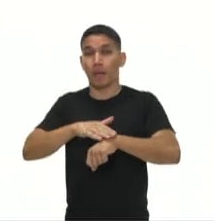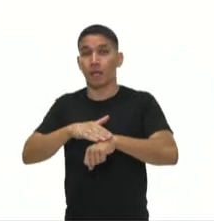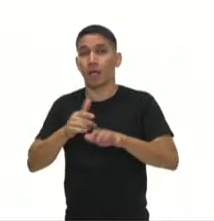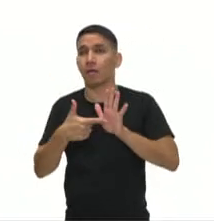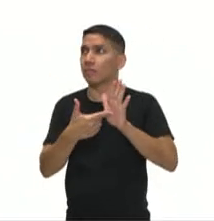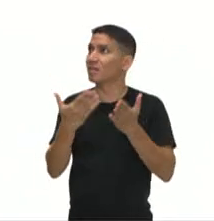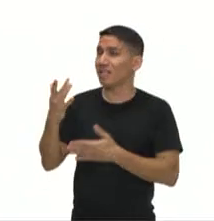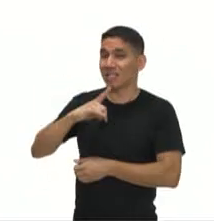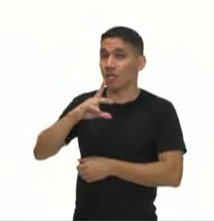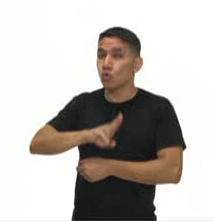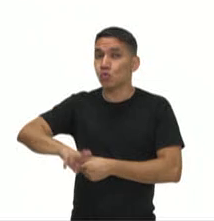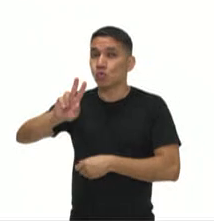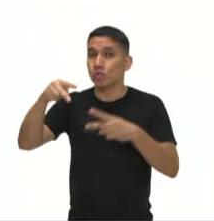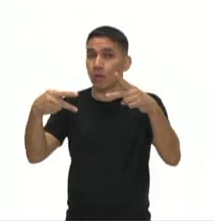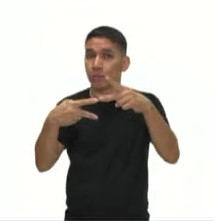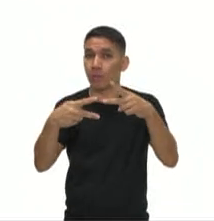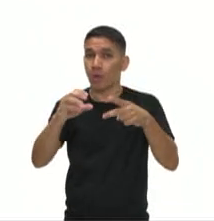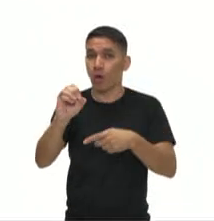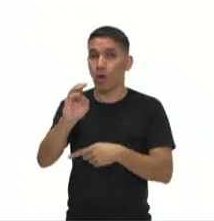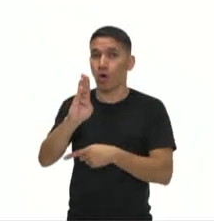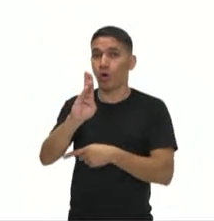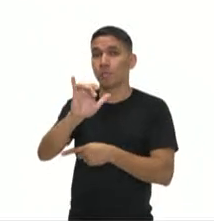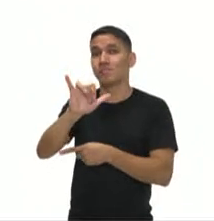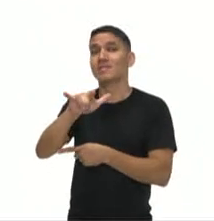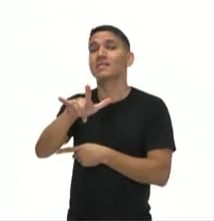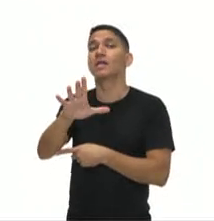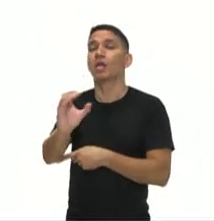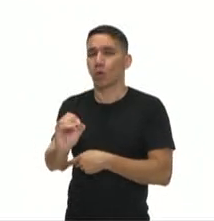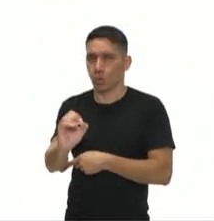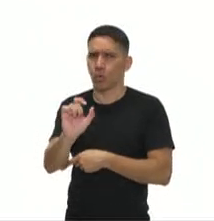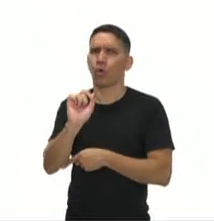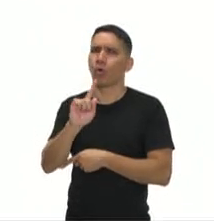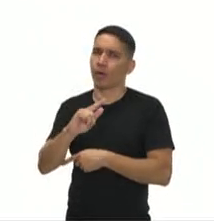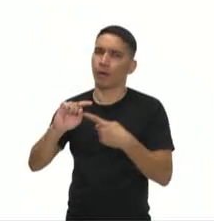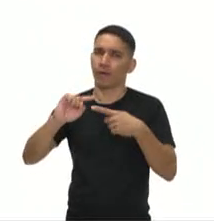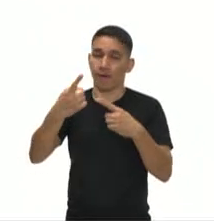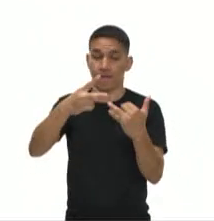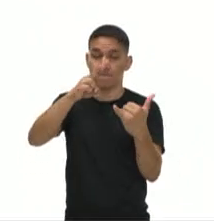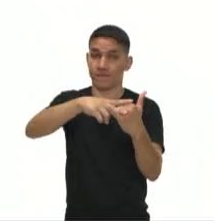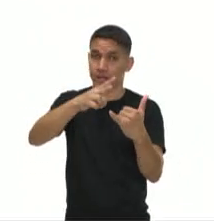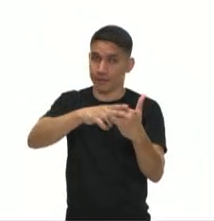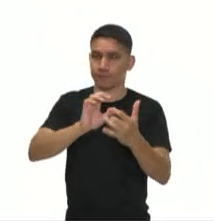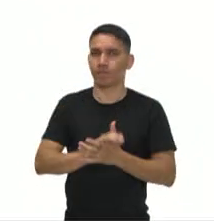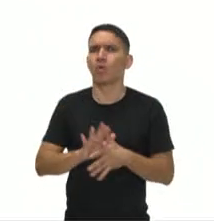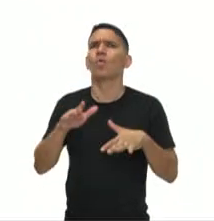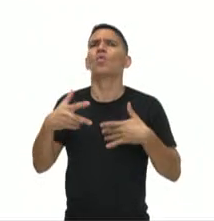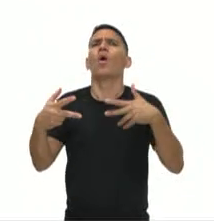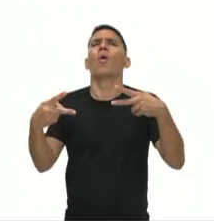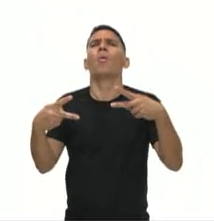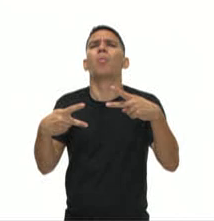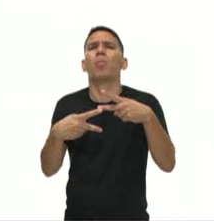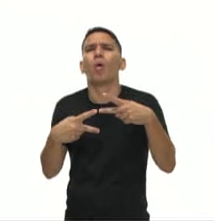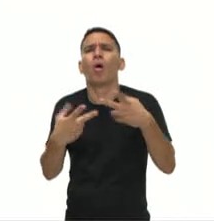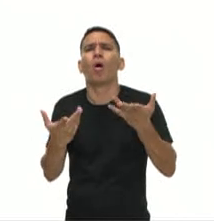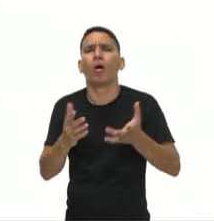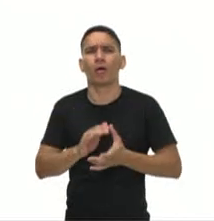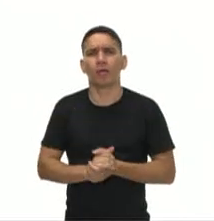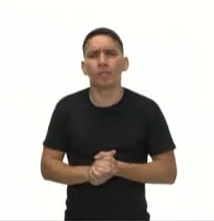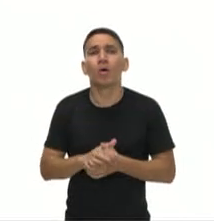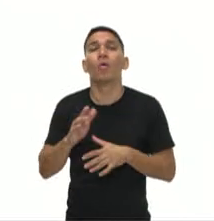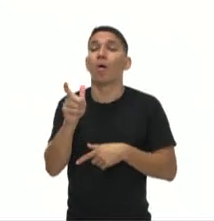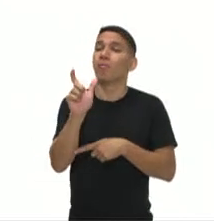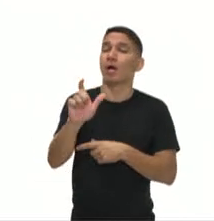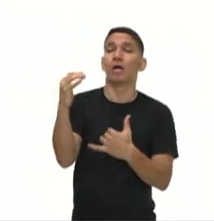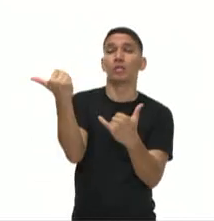de um pronome oblíquo, em posição enclítica, ou seja, depois do verbo. Que pronome é esse e qual a palavra que